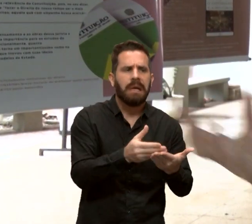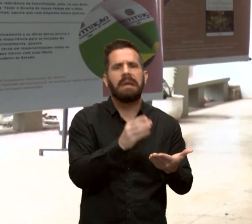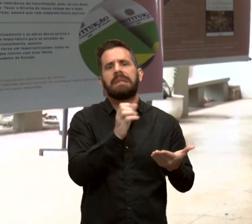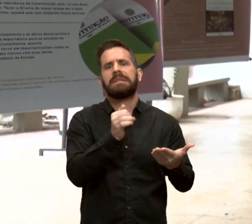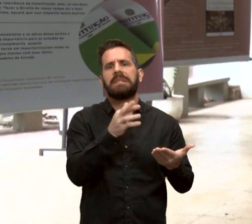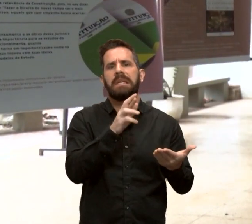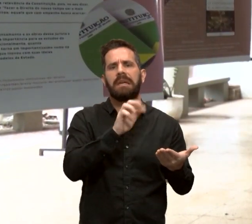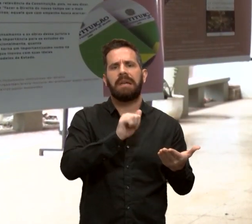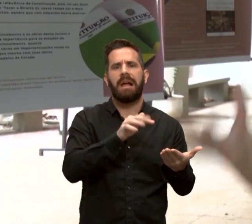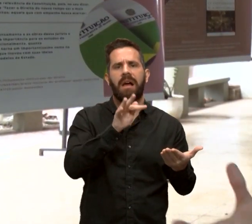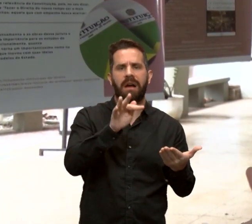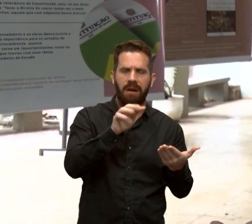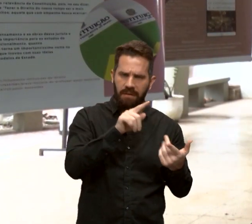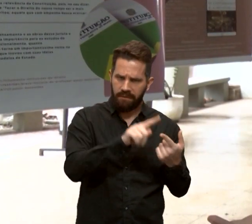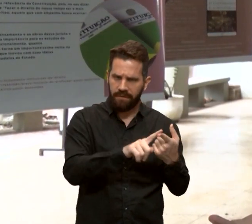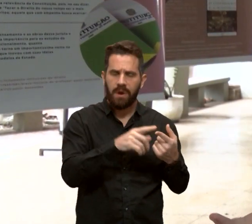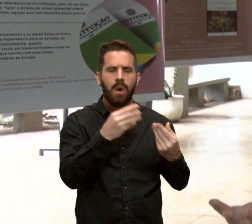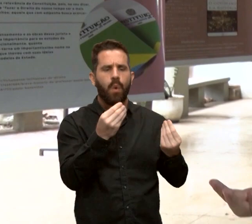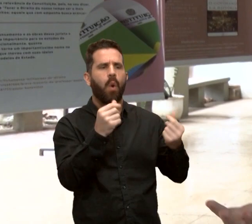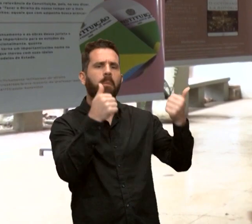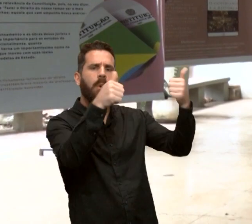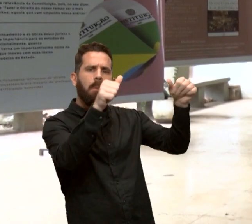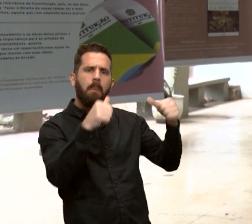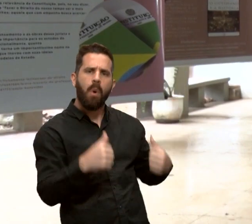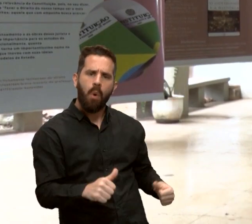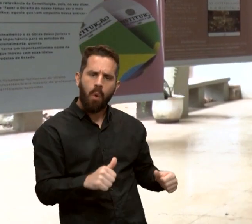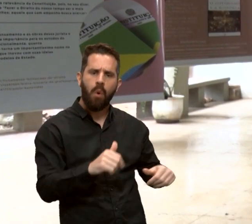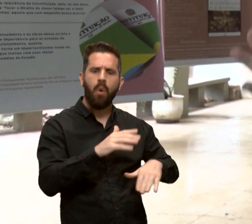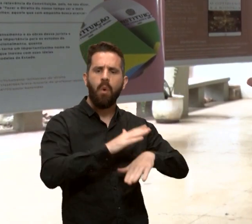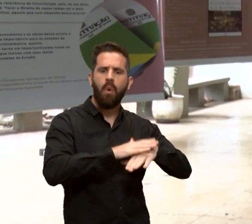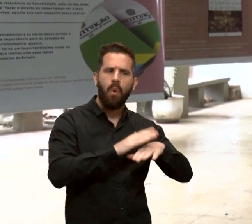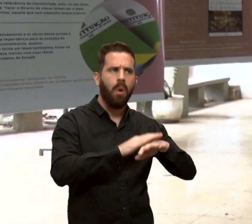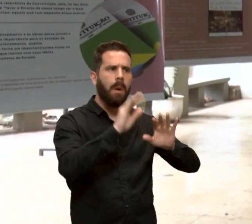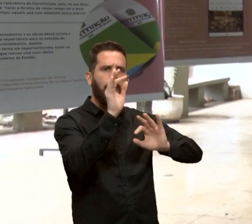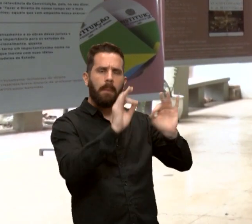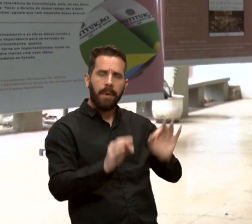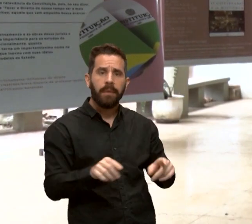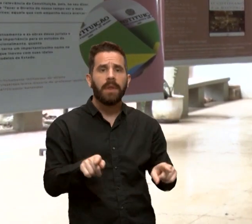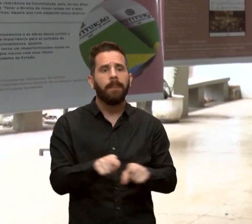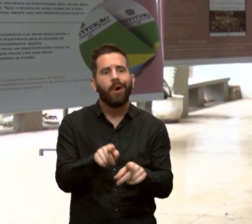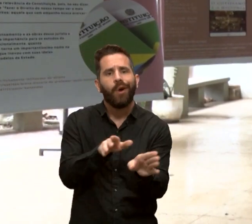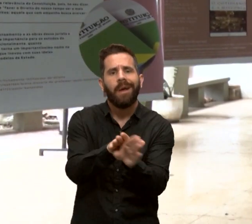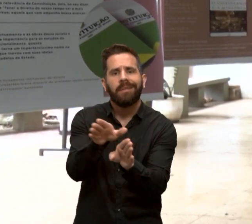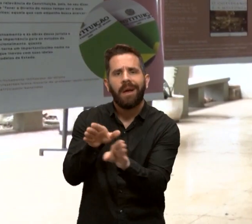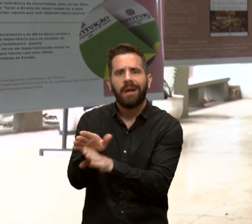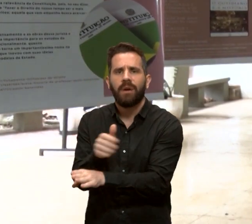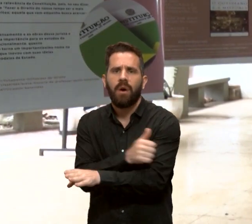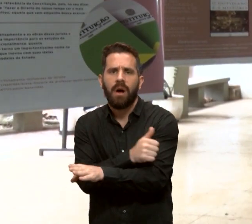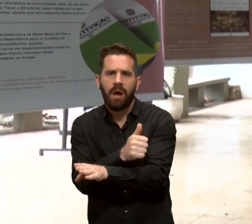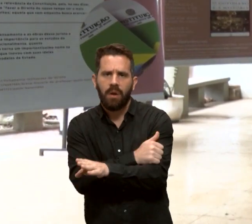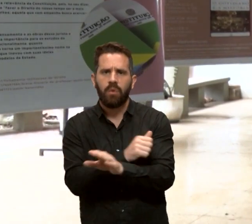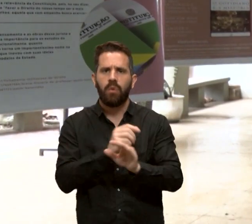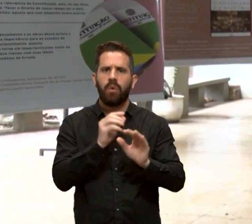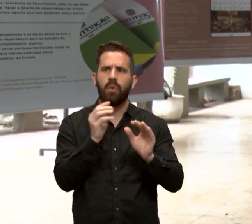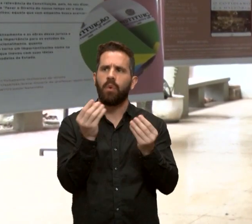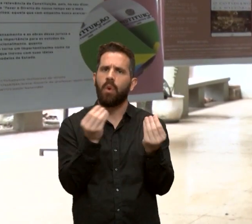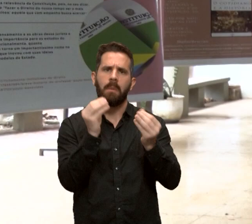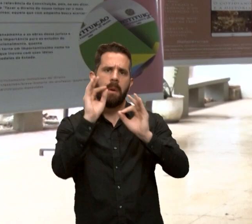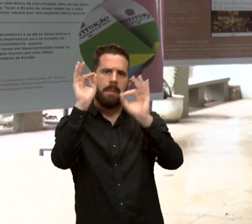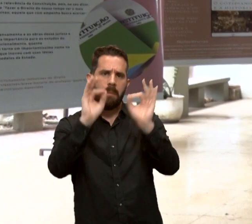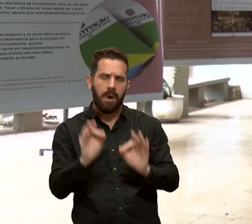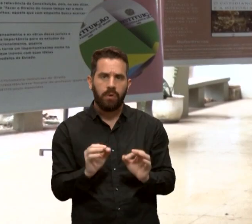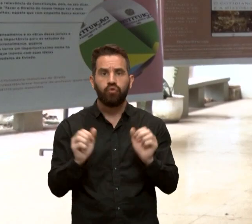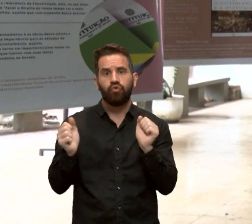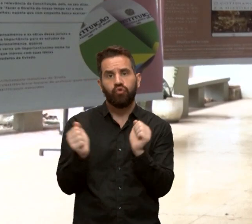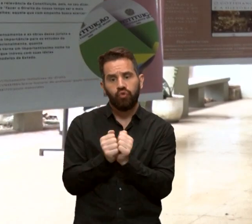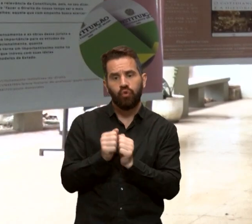produção dos posters, de orientação dos alunos para a produção mesmo, foi uma coisa nossa, como monitores, e dos alunos,